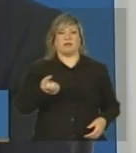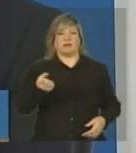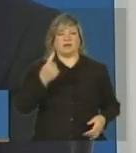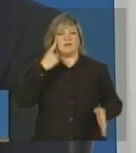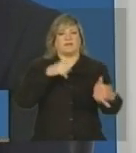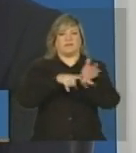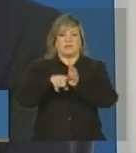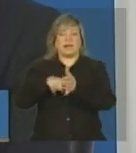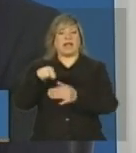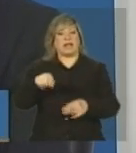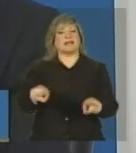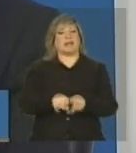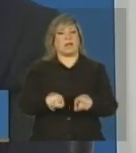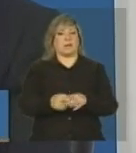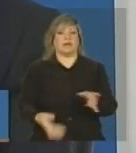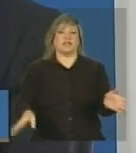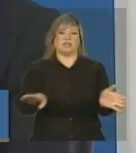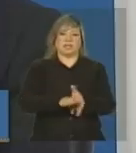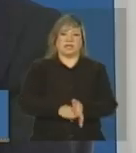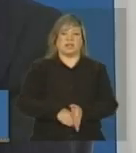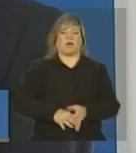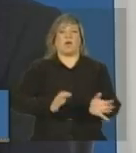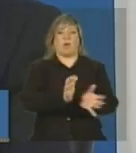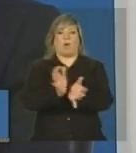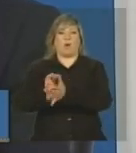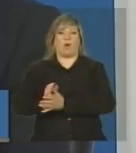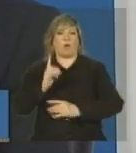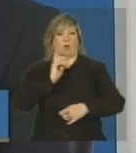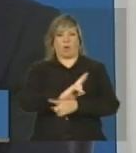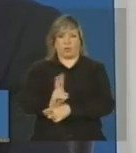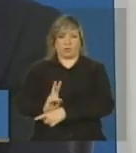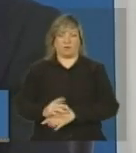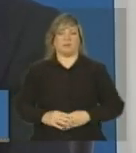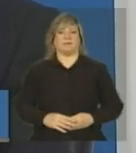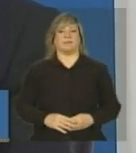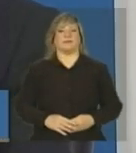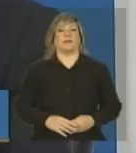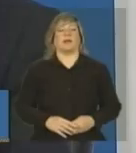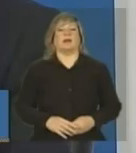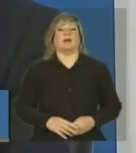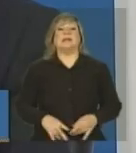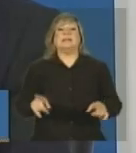aspectos e ele também chega pelos órgãos de controle. Além disso, a gente tem